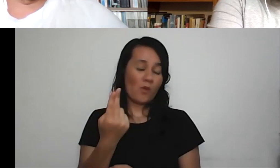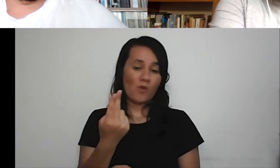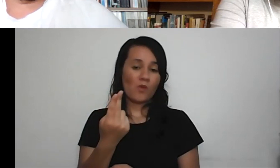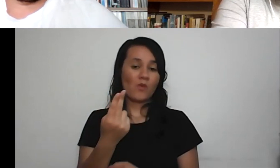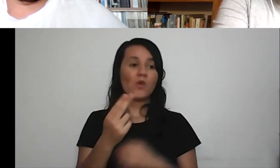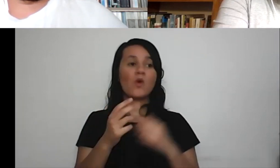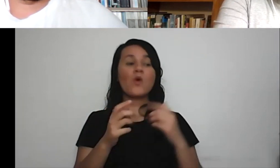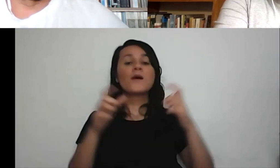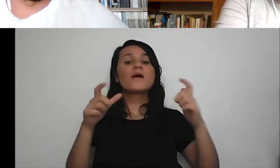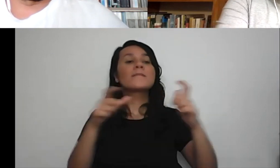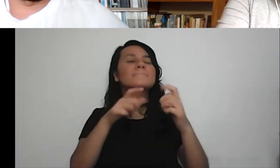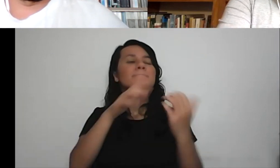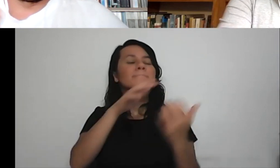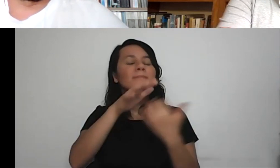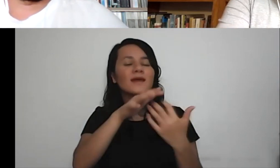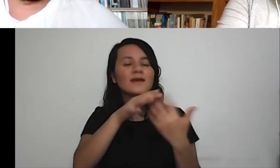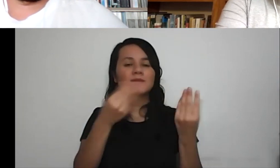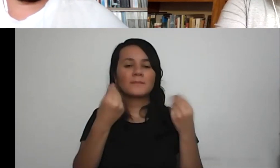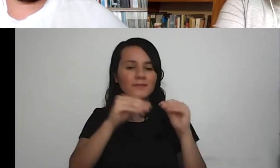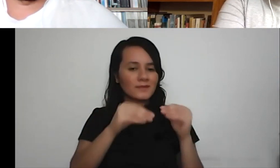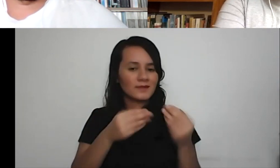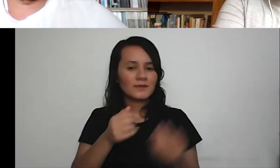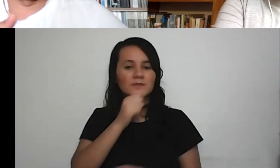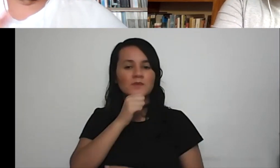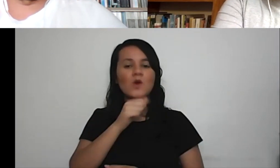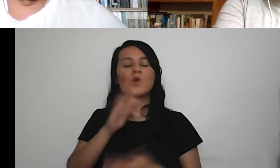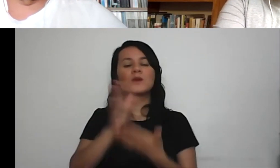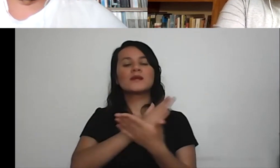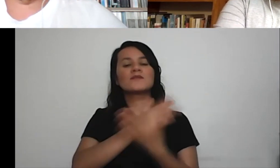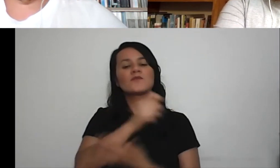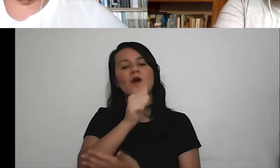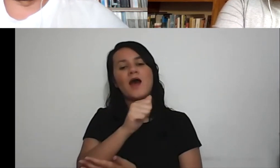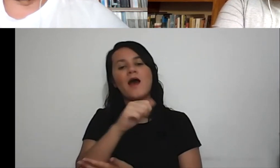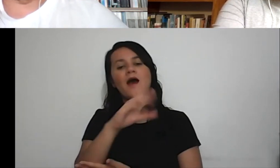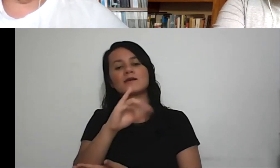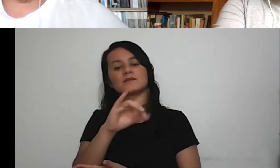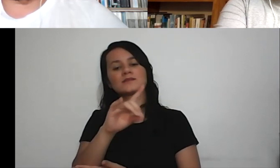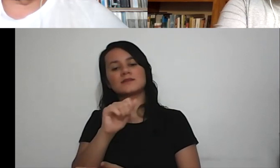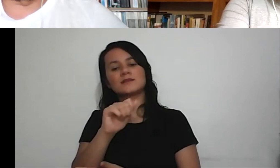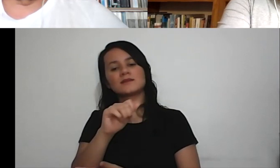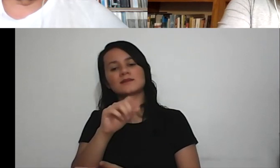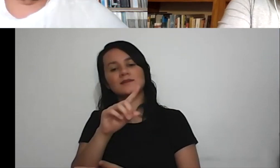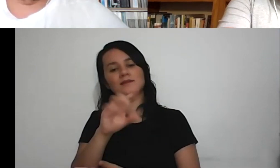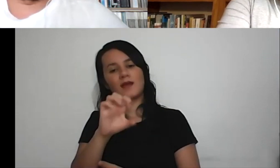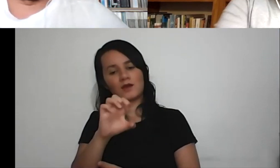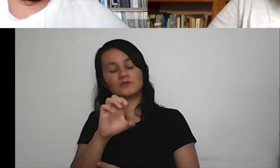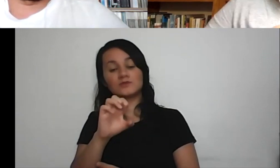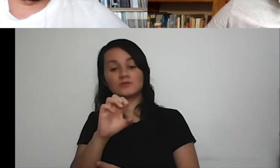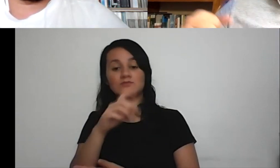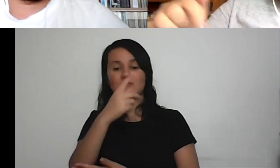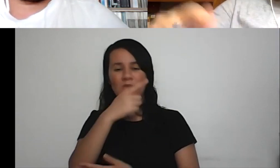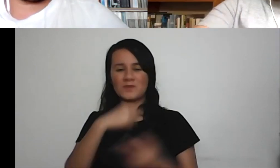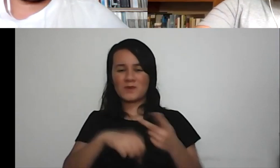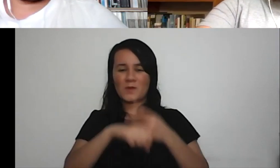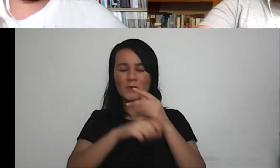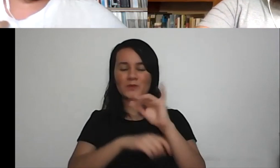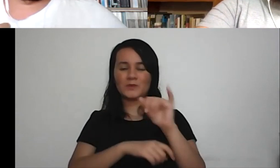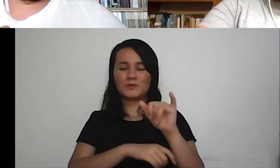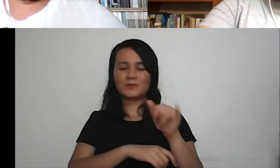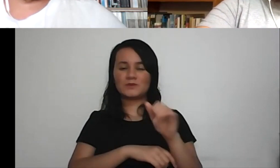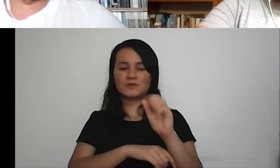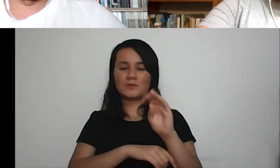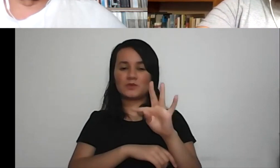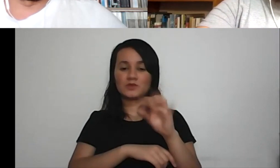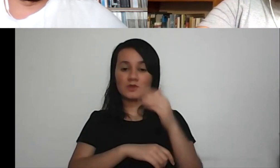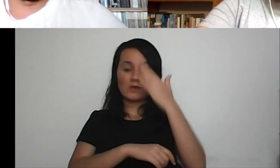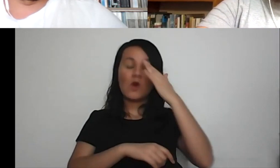uma editora pequena, como o livro A Cidade, esse livro que ganhou o Jabuti, o próprio autor, no sertão do Ceará, ele mesmo